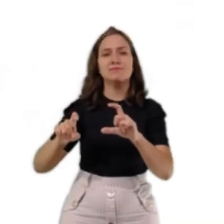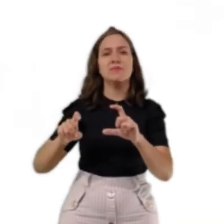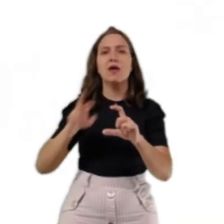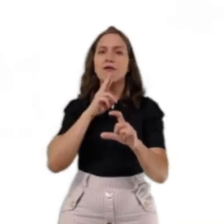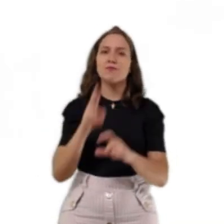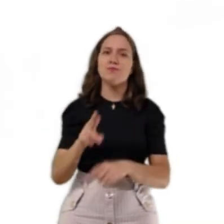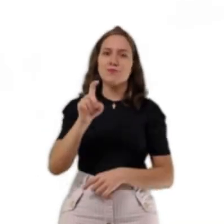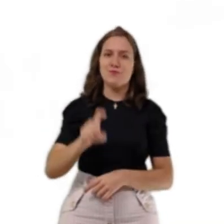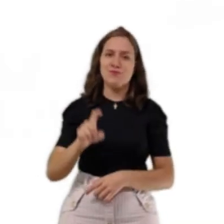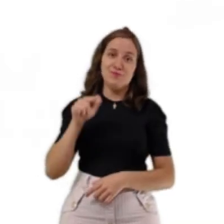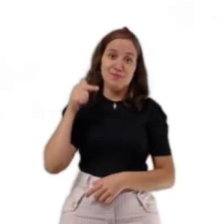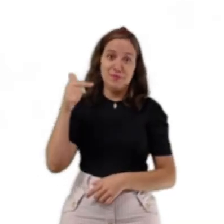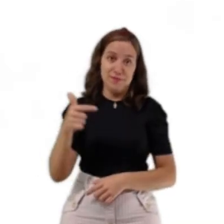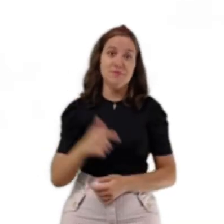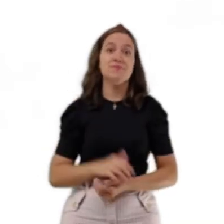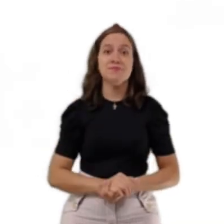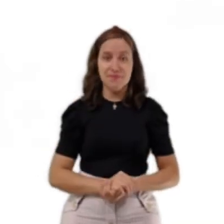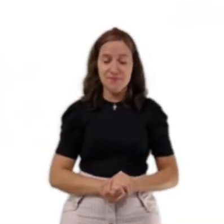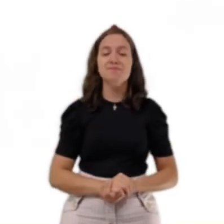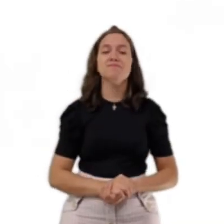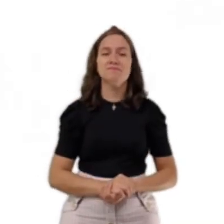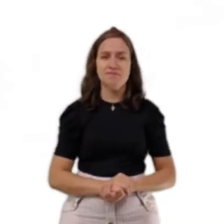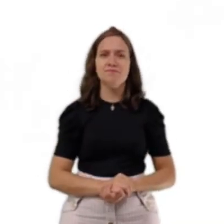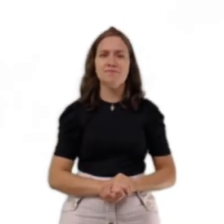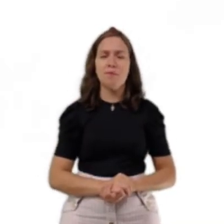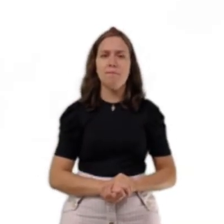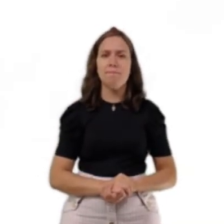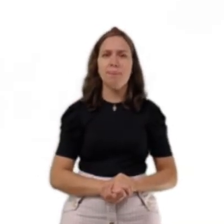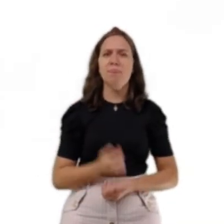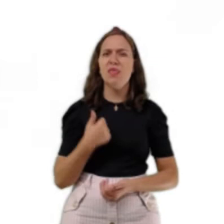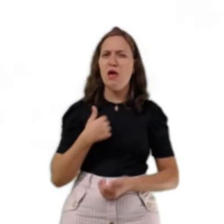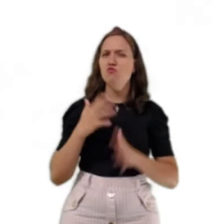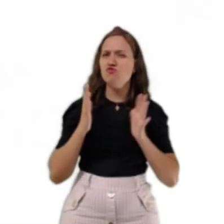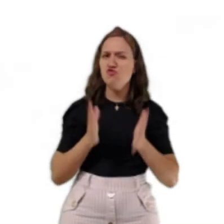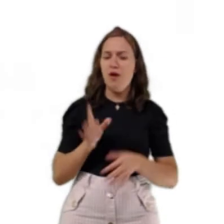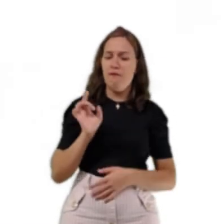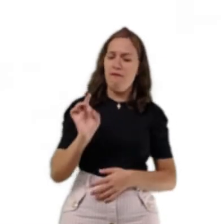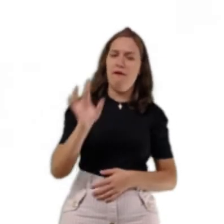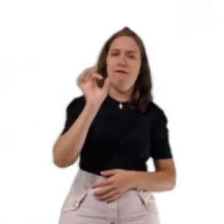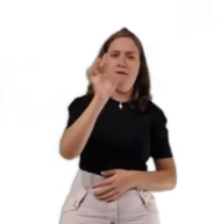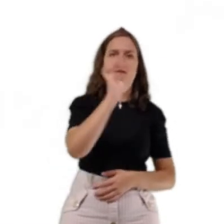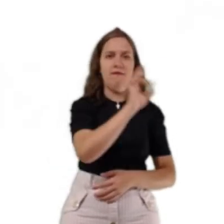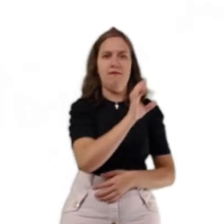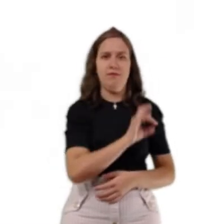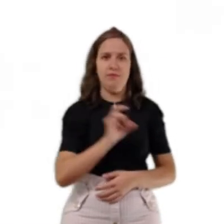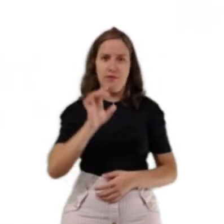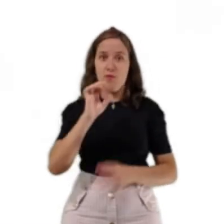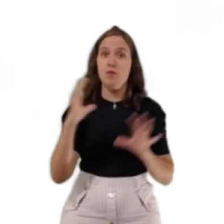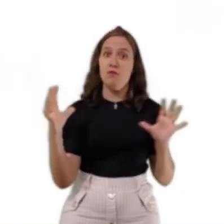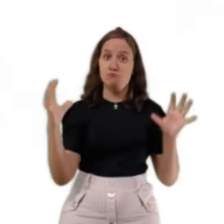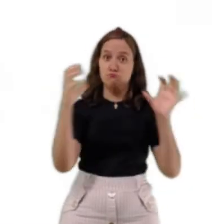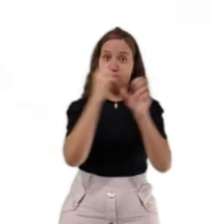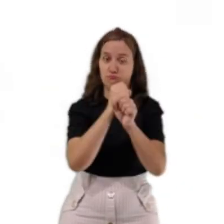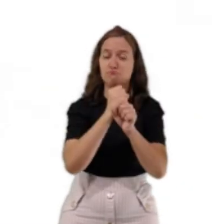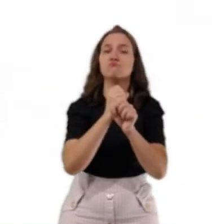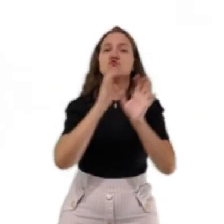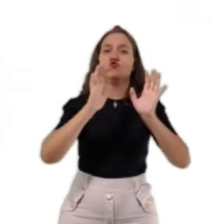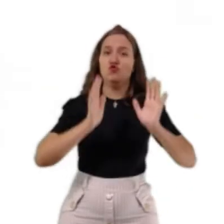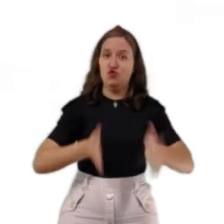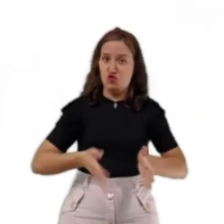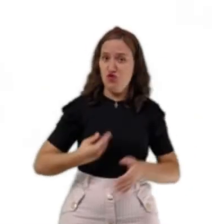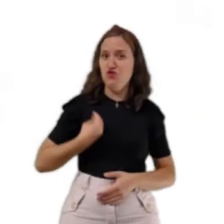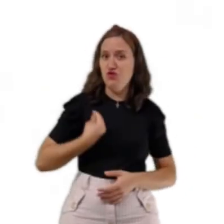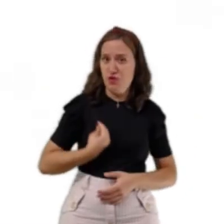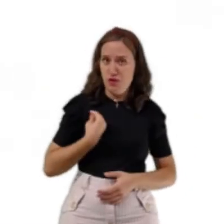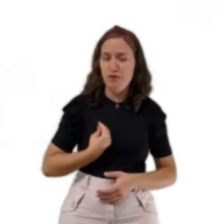que dá x ao quadrado como eu calculei quanto vale a área de cada uma dessas figuras menores